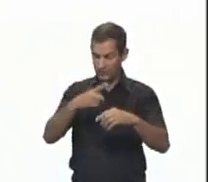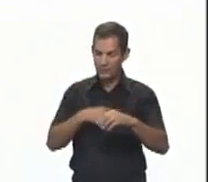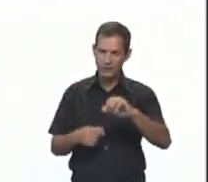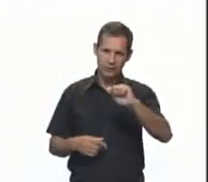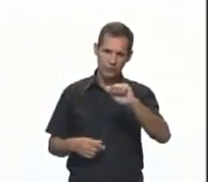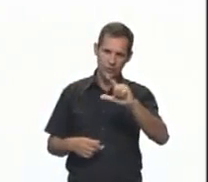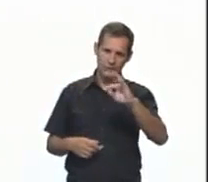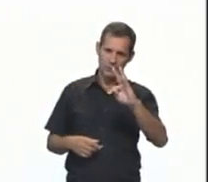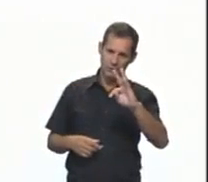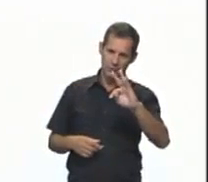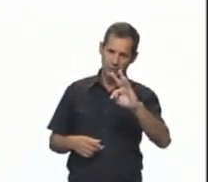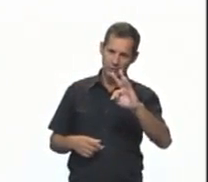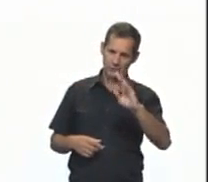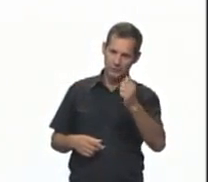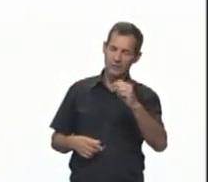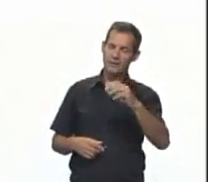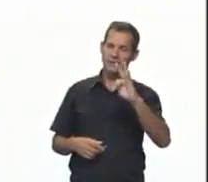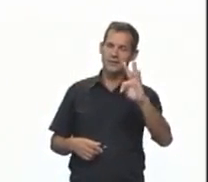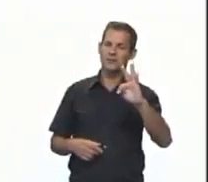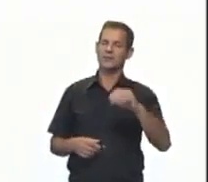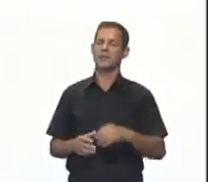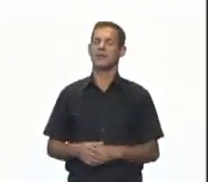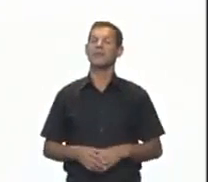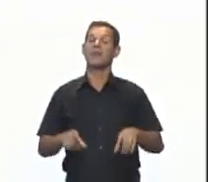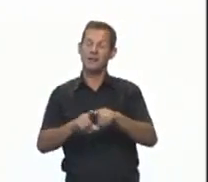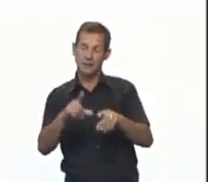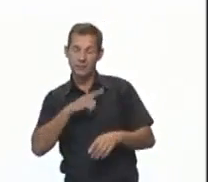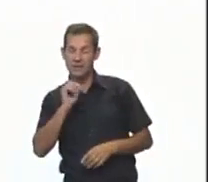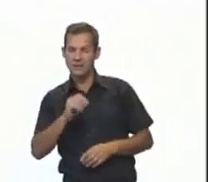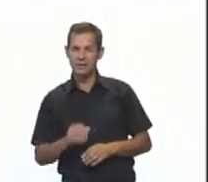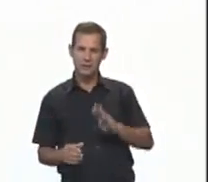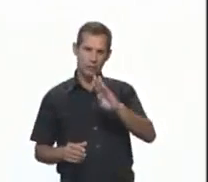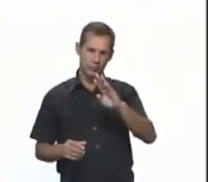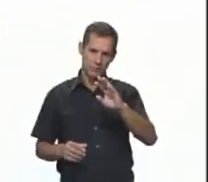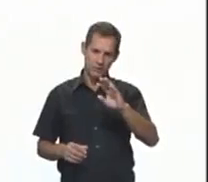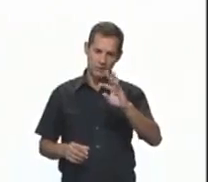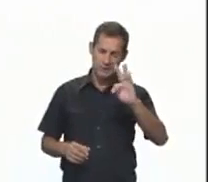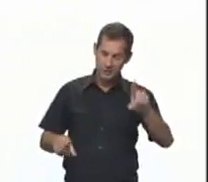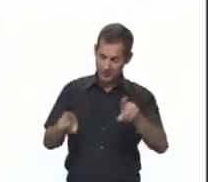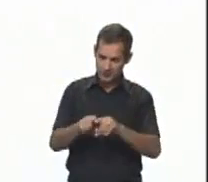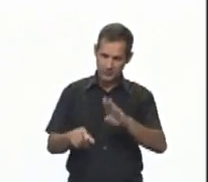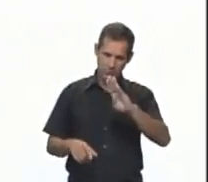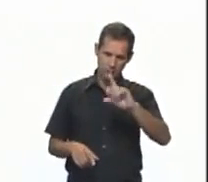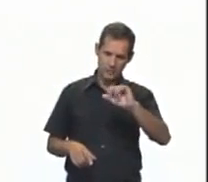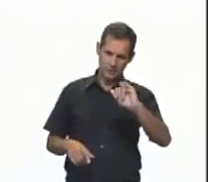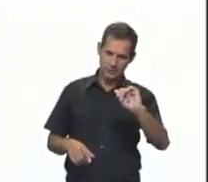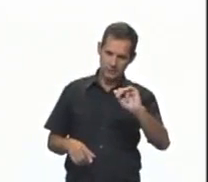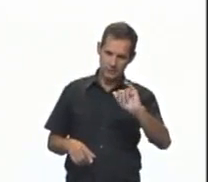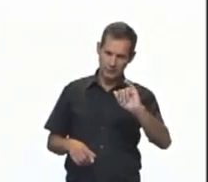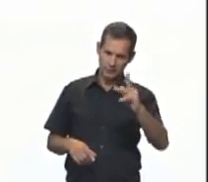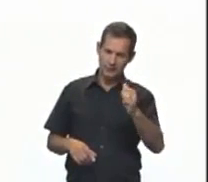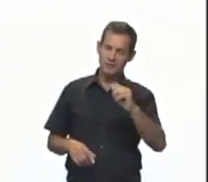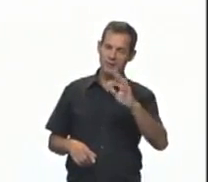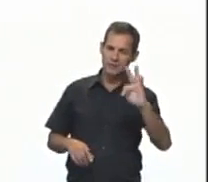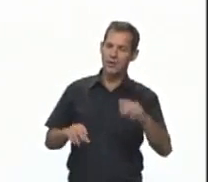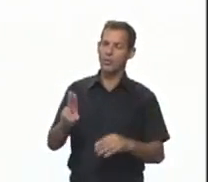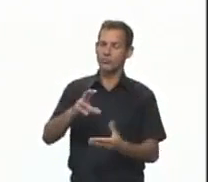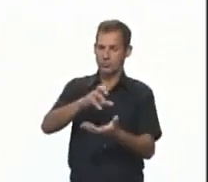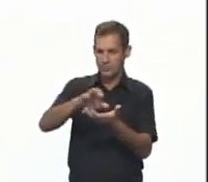a' de t, que é o meu 2t dt. A gente já tem quem que é o b de t e o b' de t. Então, utilizando a